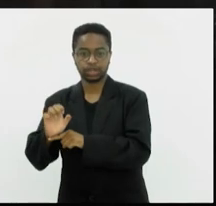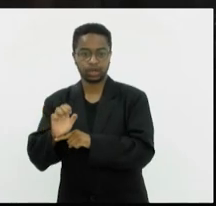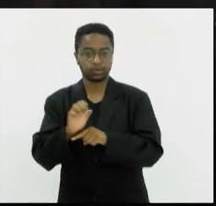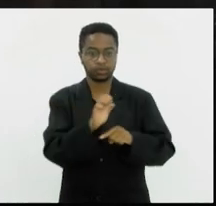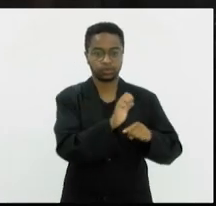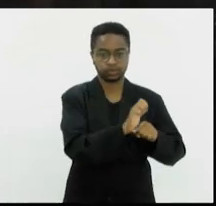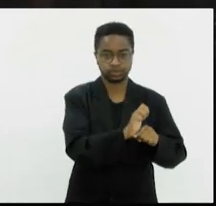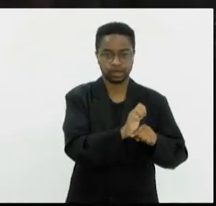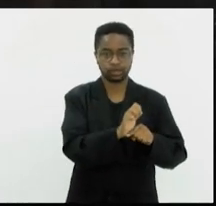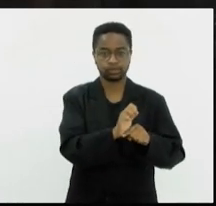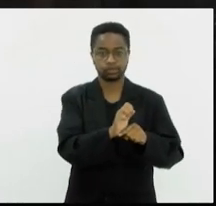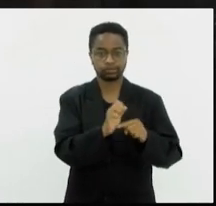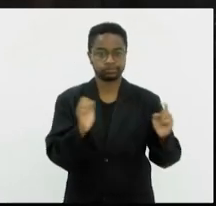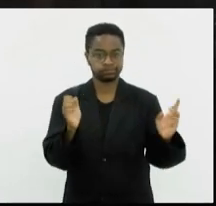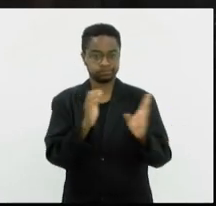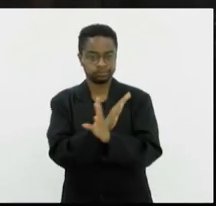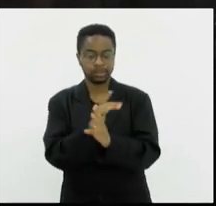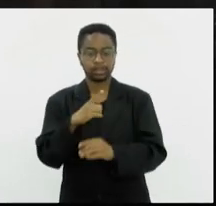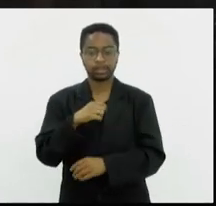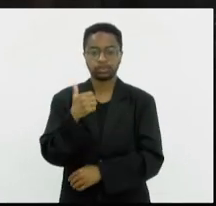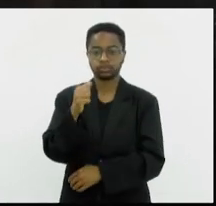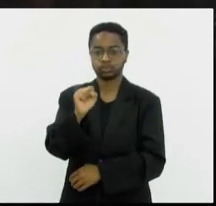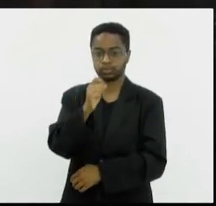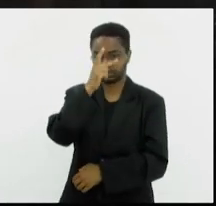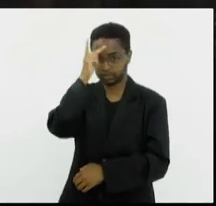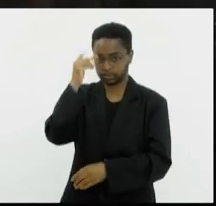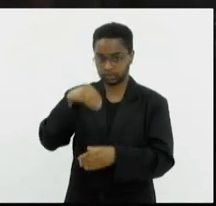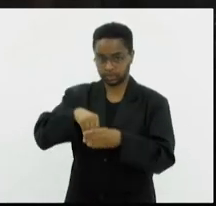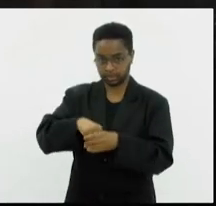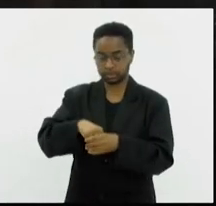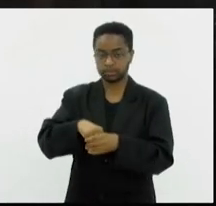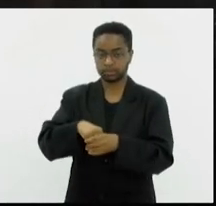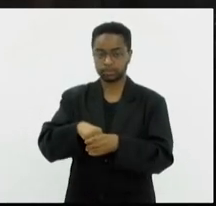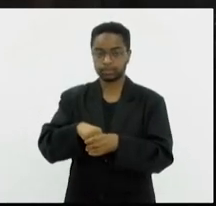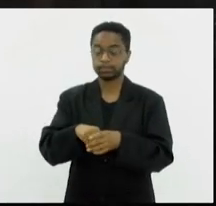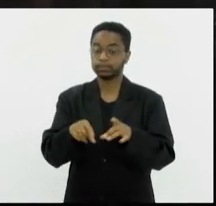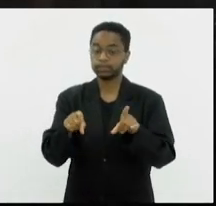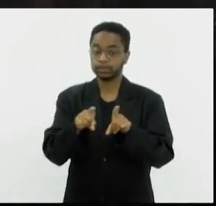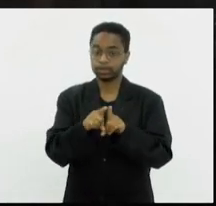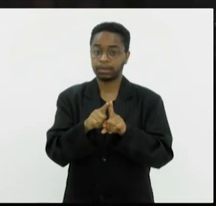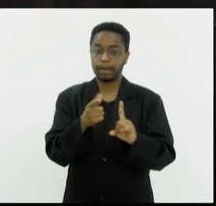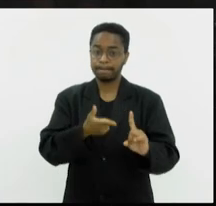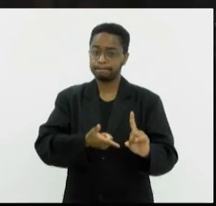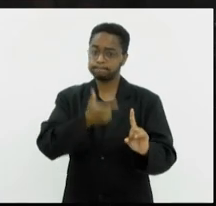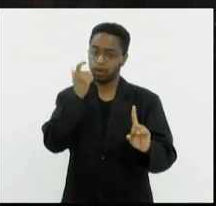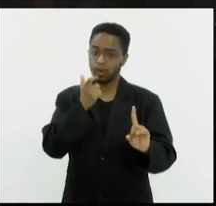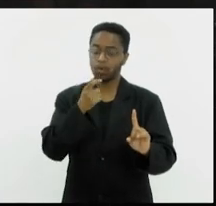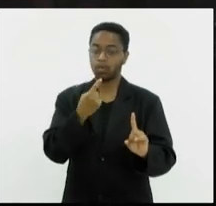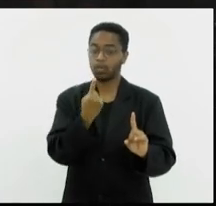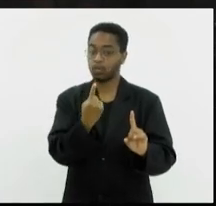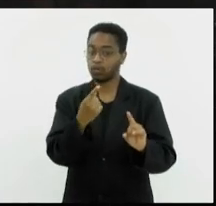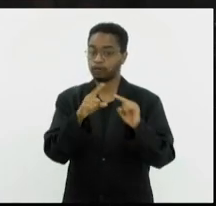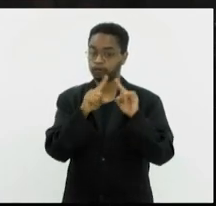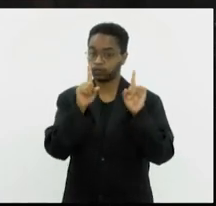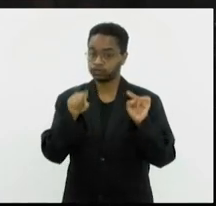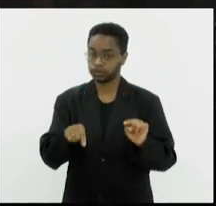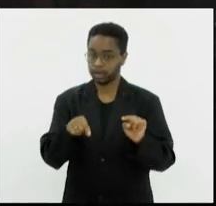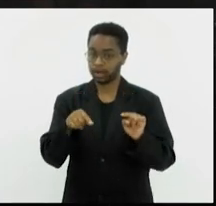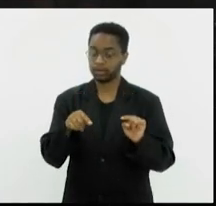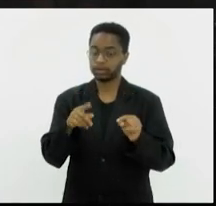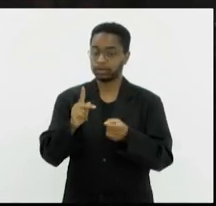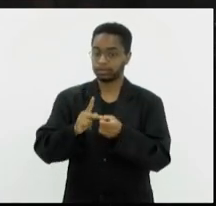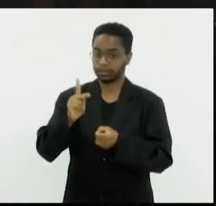18 pessoas dentro e ainda baleou um funcionário da